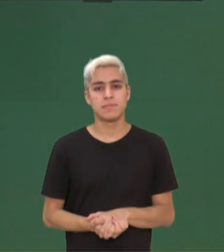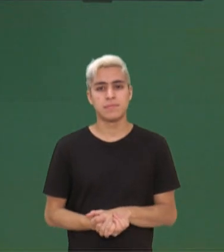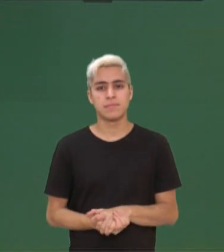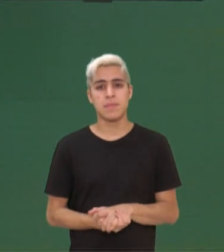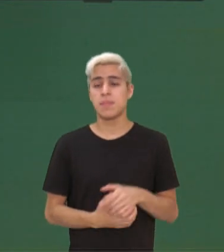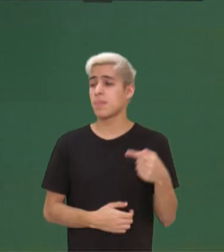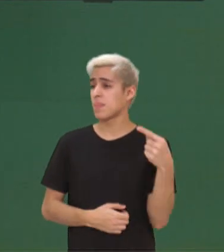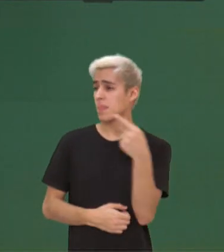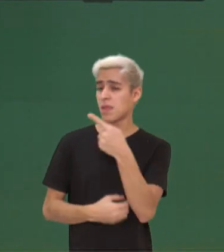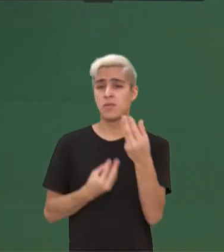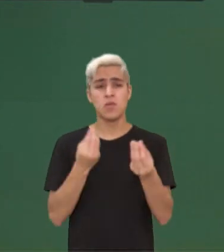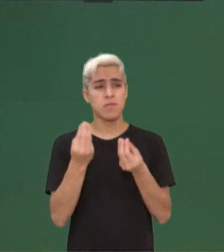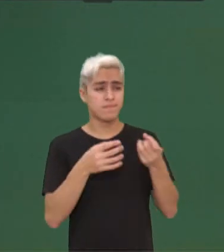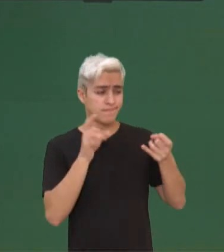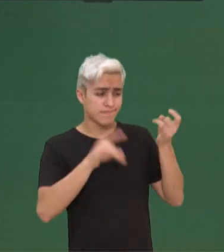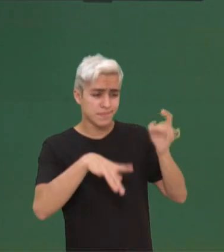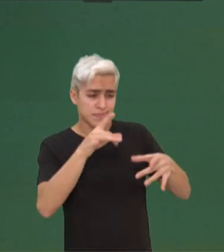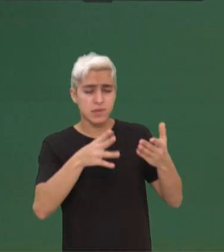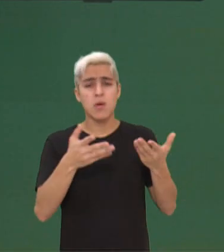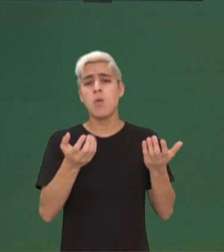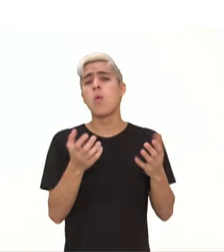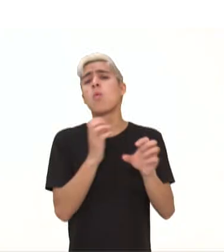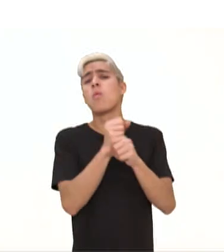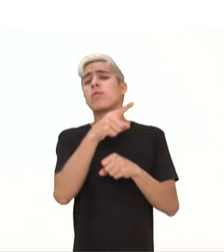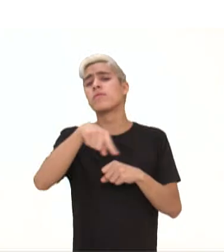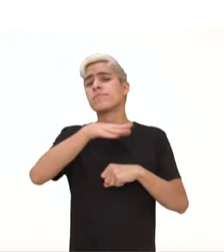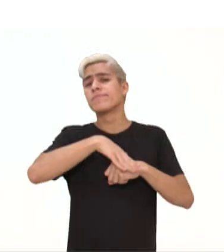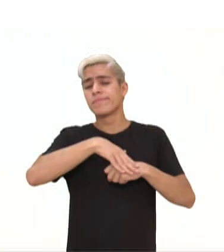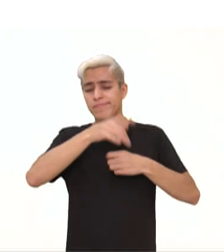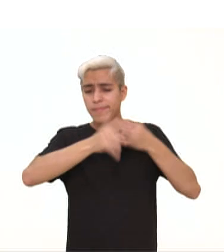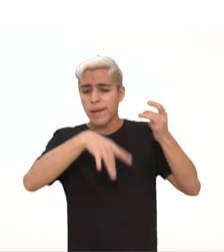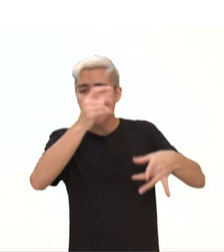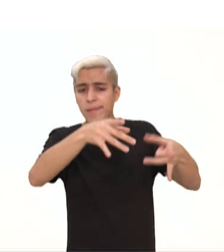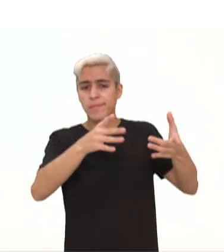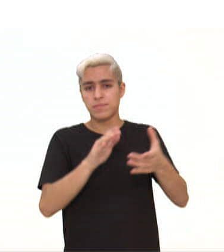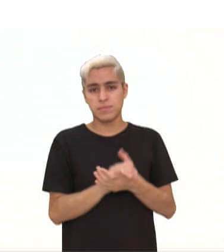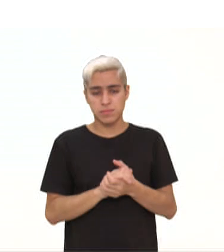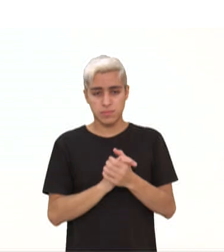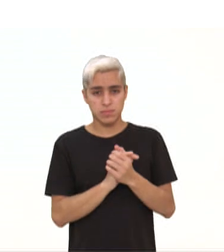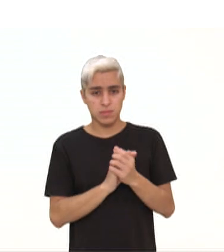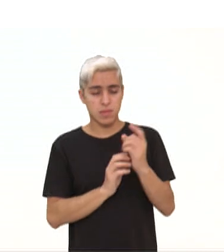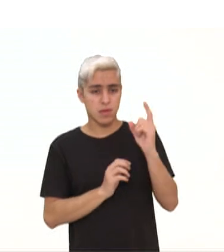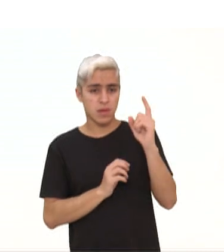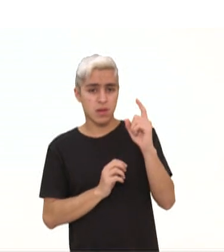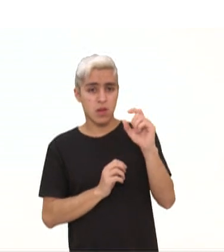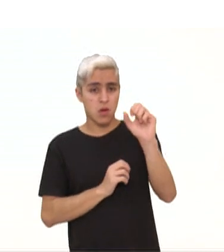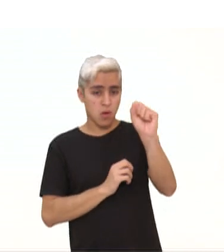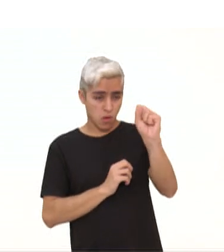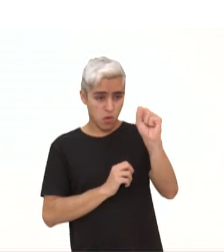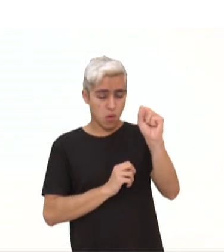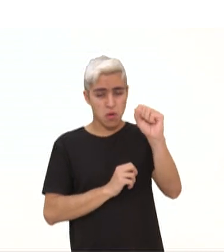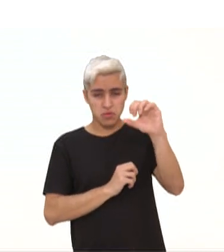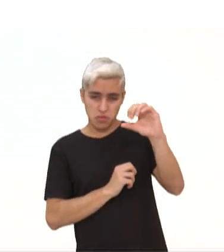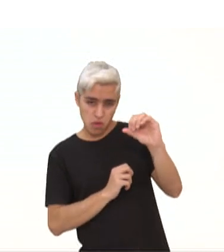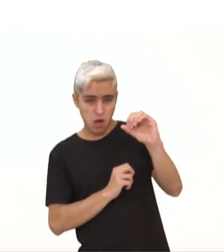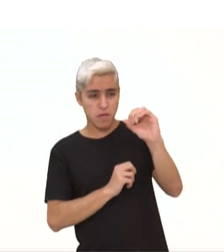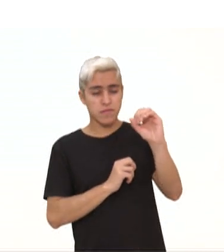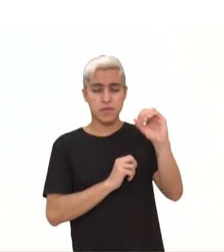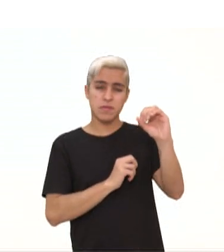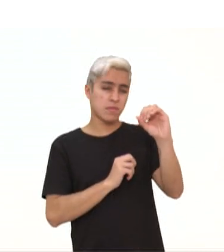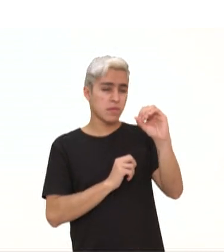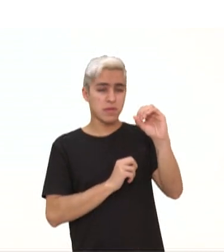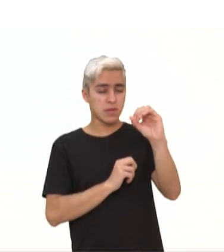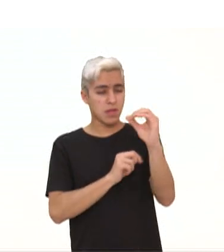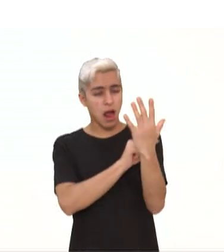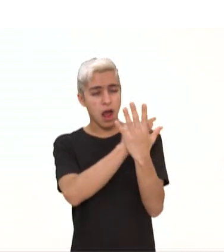E aqui em relação ao desperdício, quanto você desperdiça? Então, uma em cada 8 pessoas, ou cada 9, alguns cálculos dizem 8,